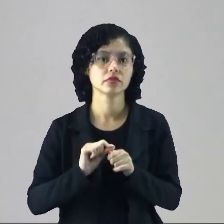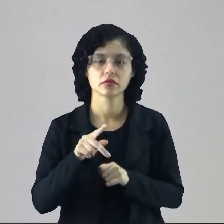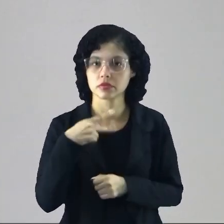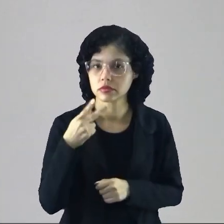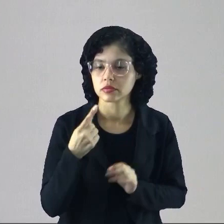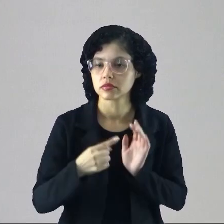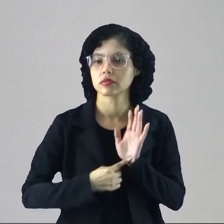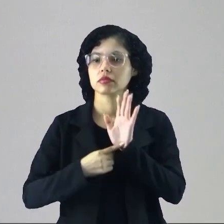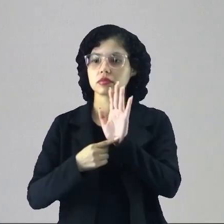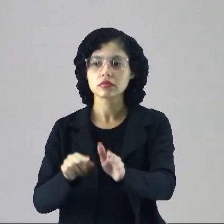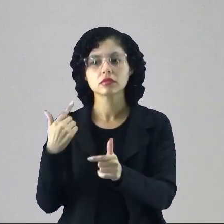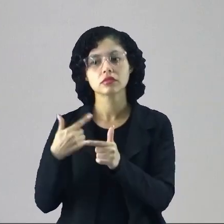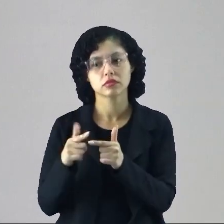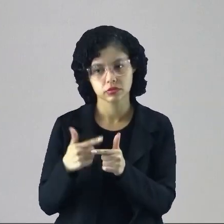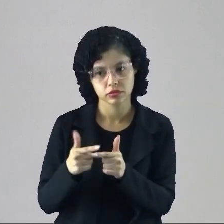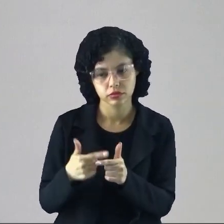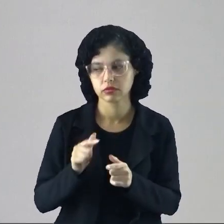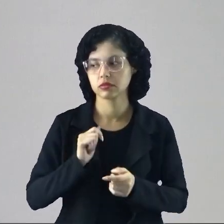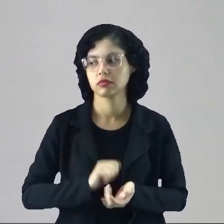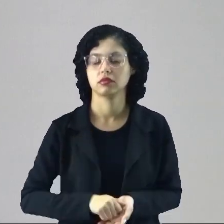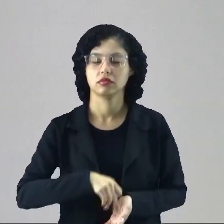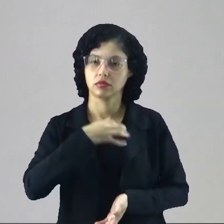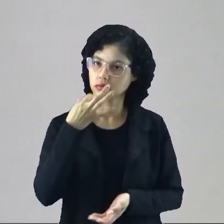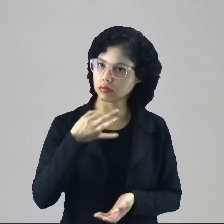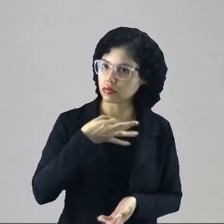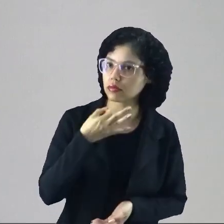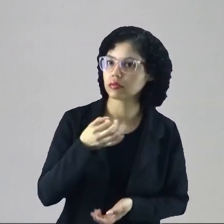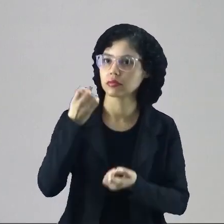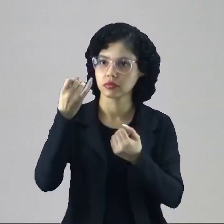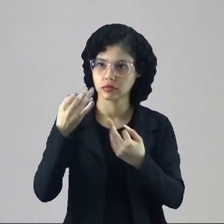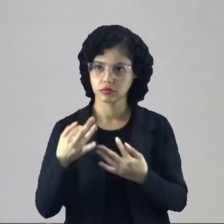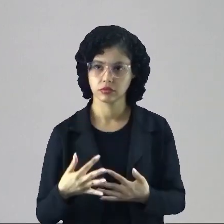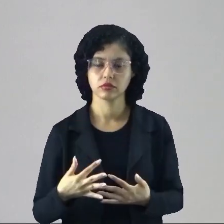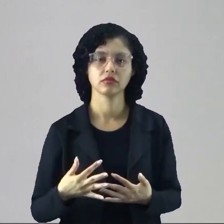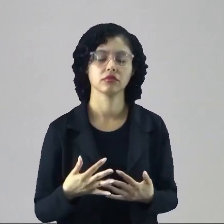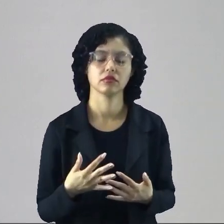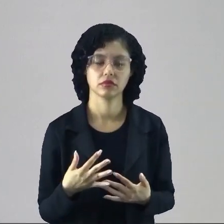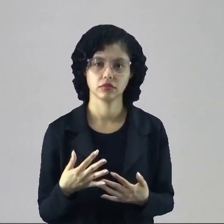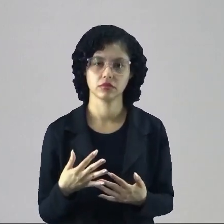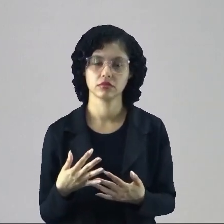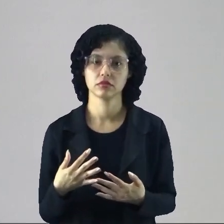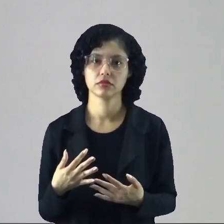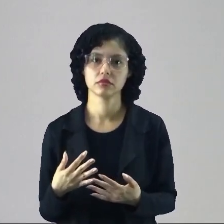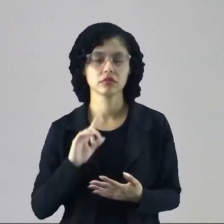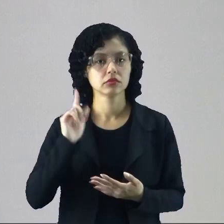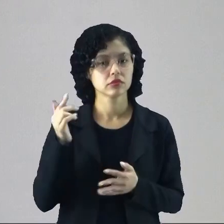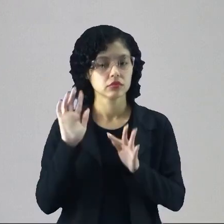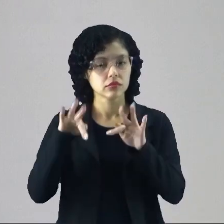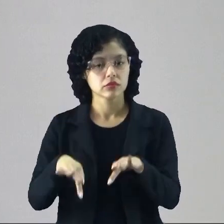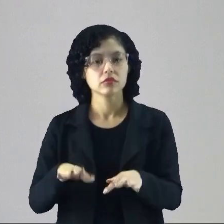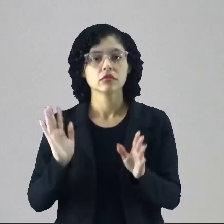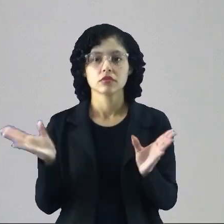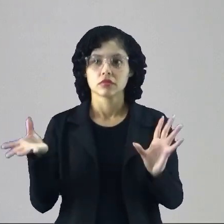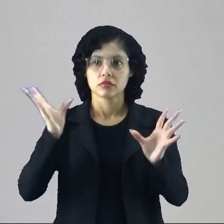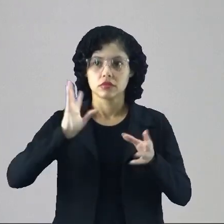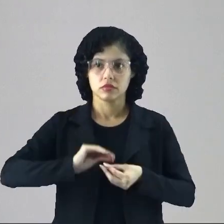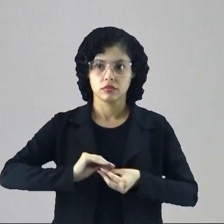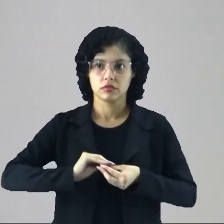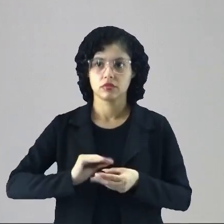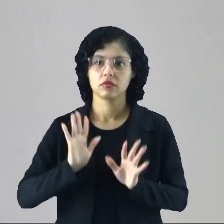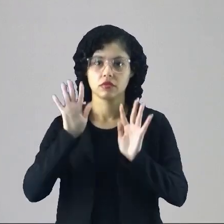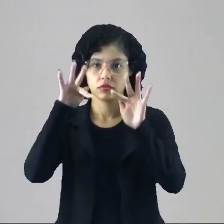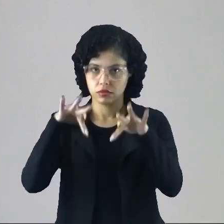falou apresentou o problema né argumentou aquele problema explicou certo lá na conclusão você vai fechar